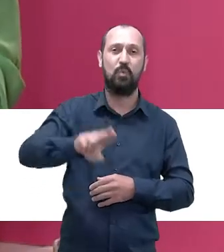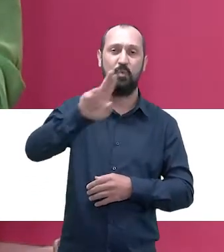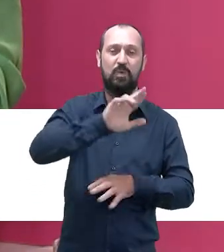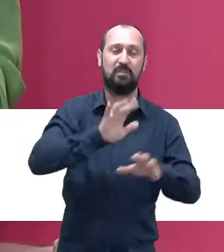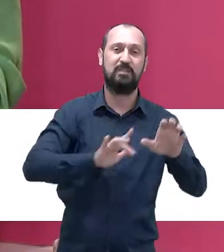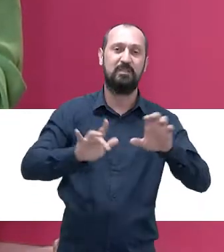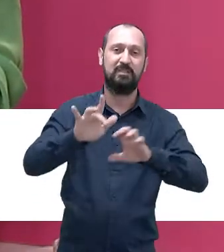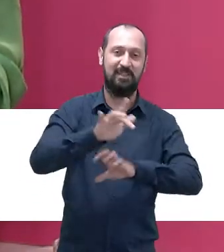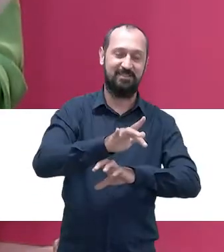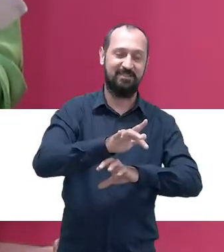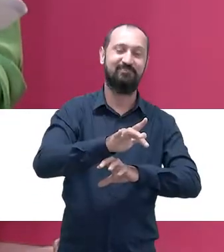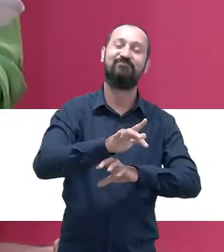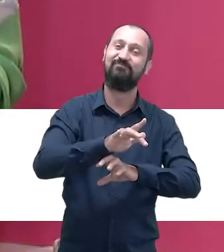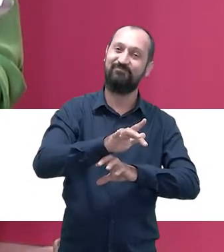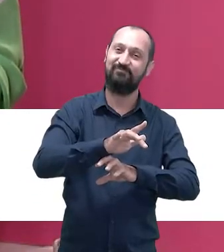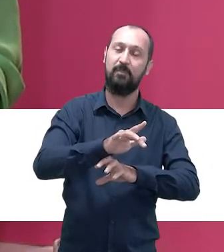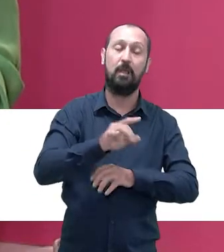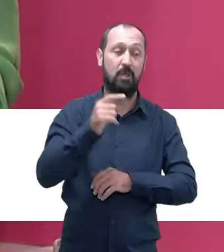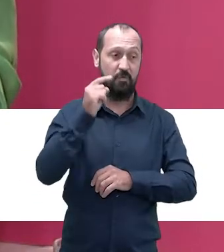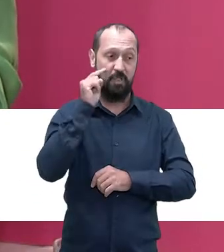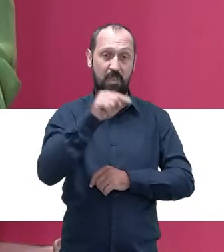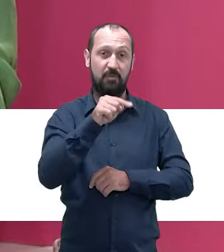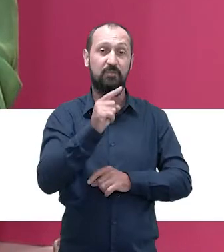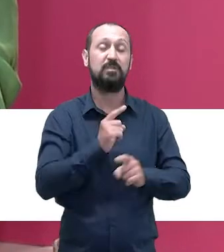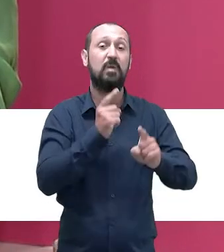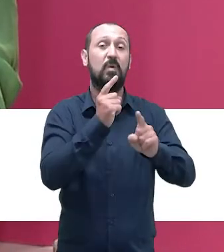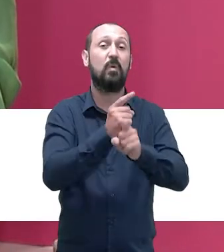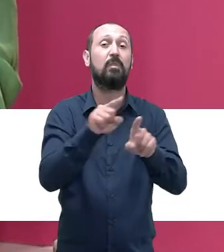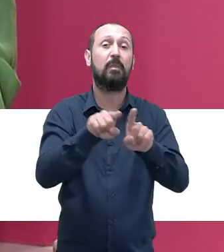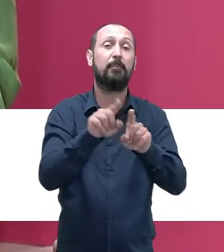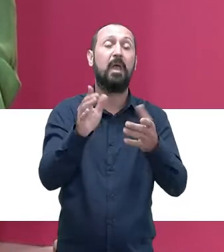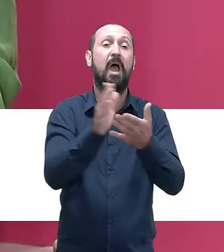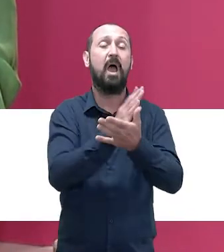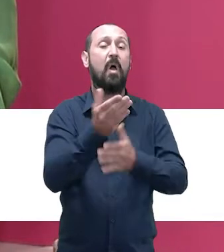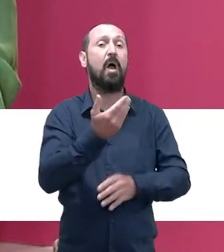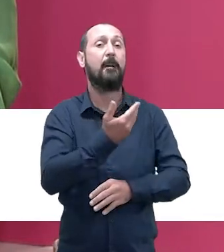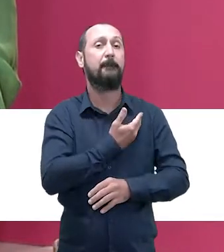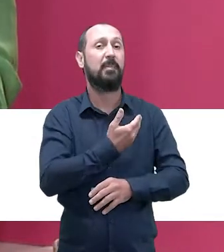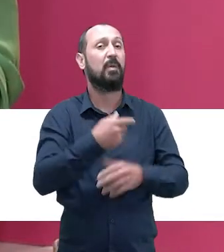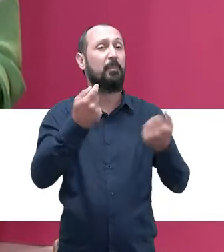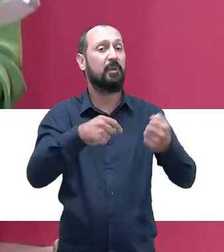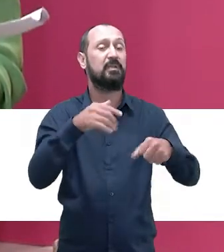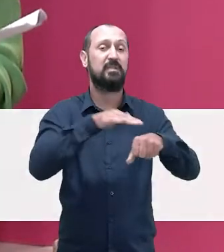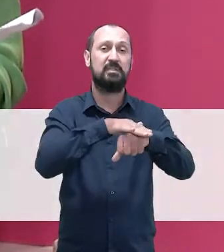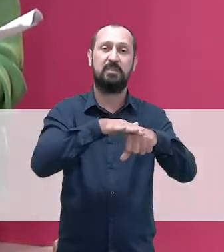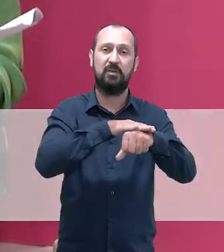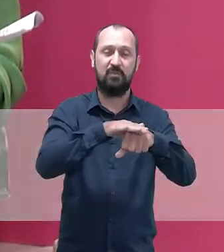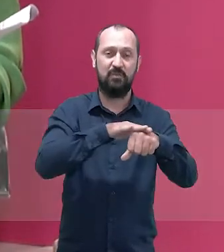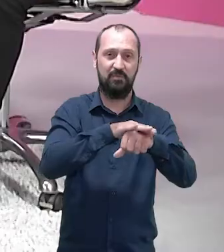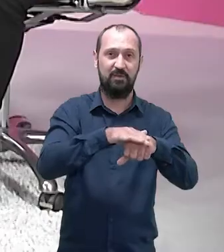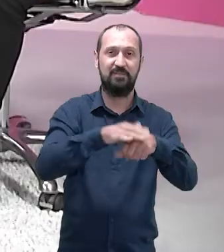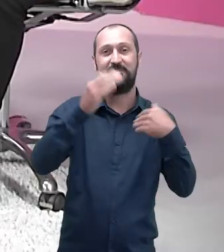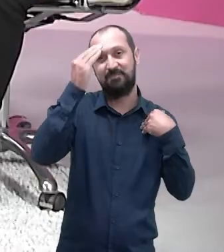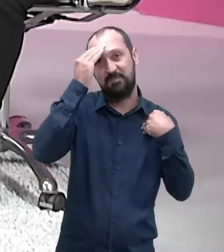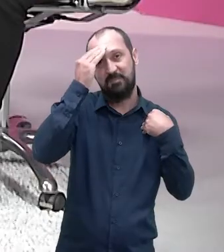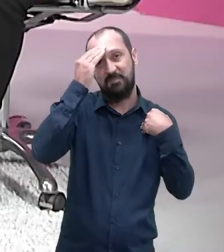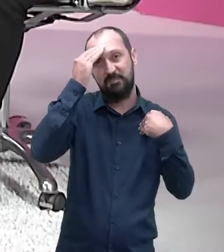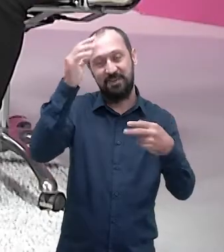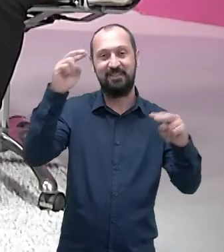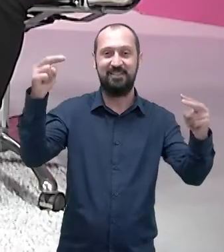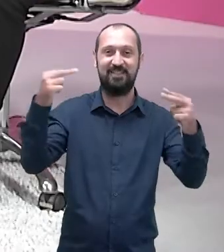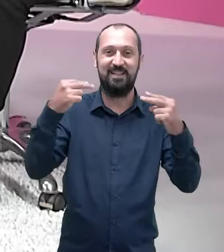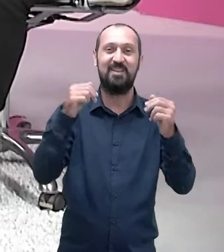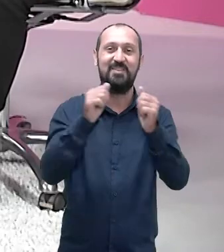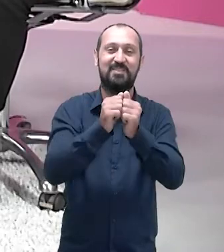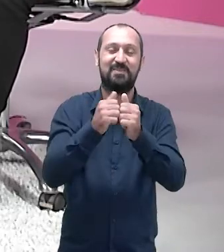novamente através das nossas redes sociais. Lá, você também pode enviar para algum amigo que precisa ouvir essa conversa. Obrigada